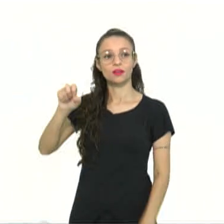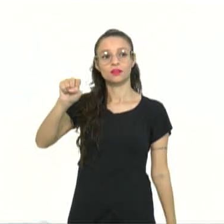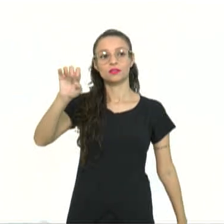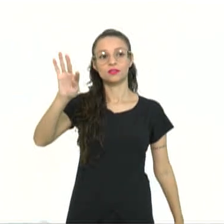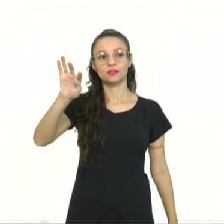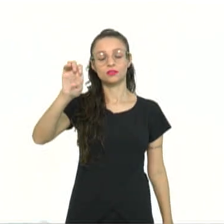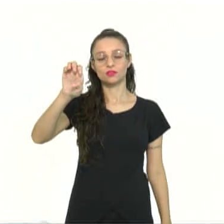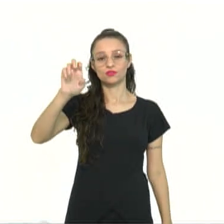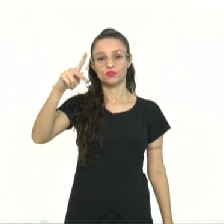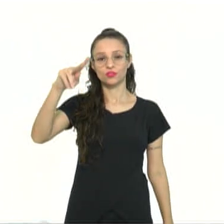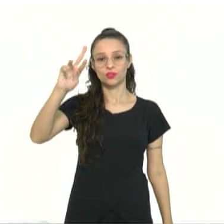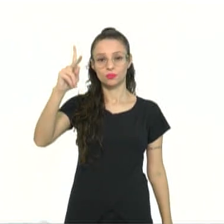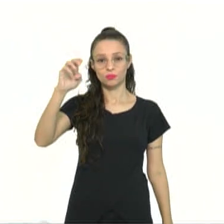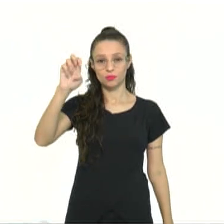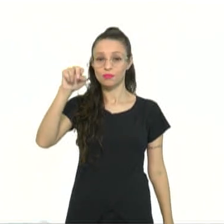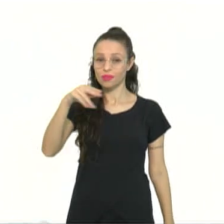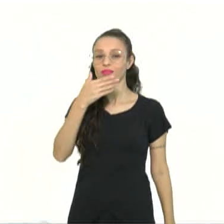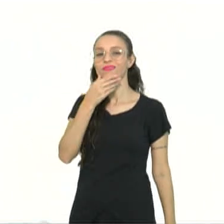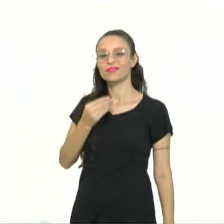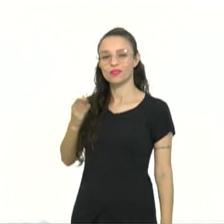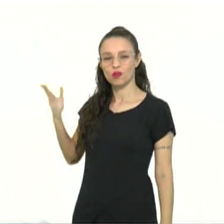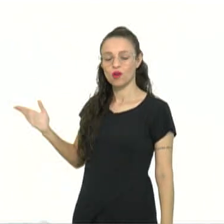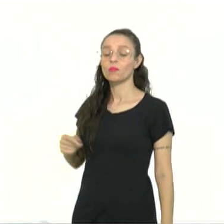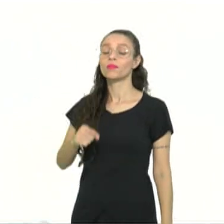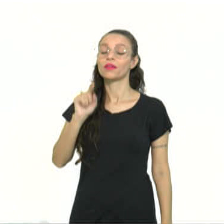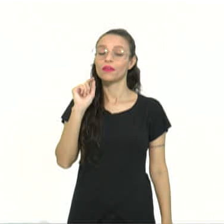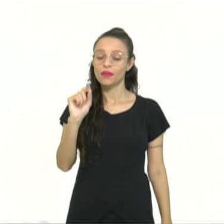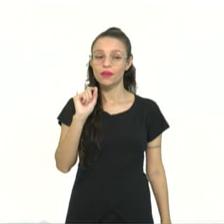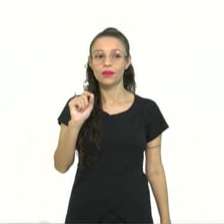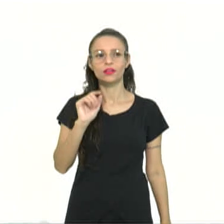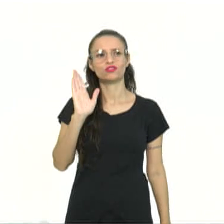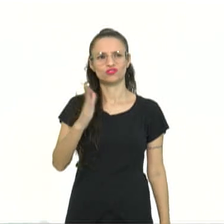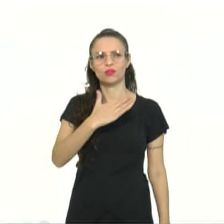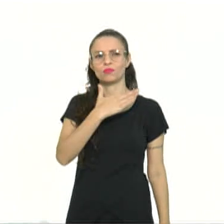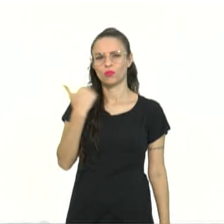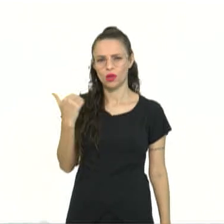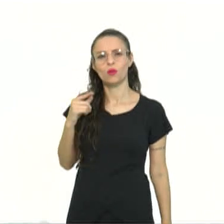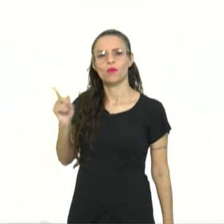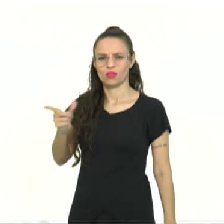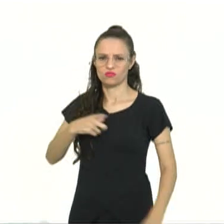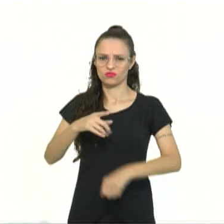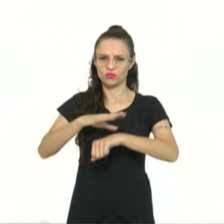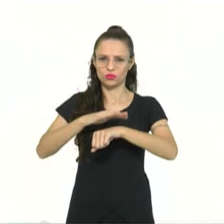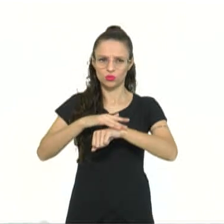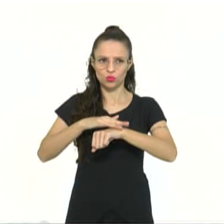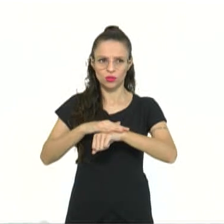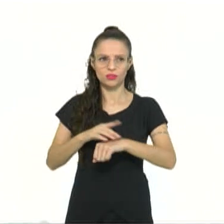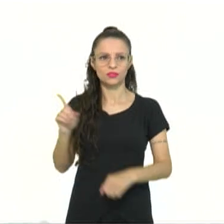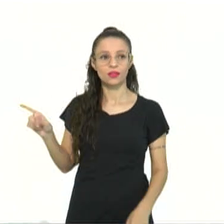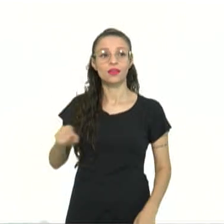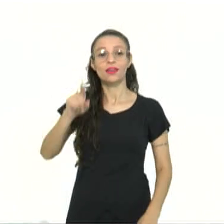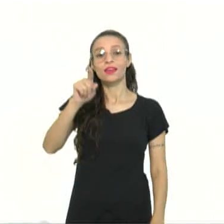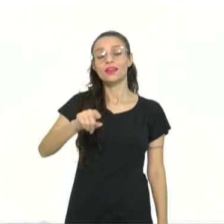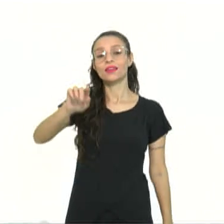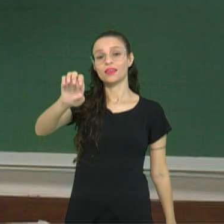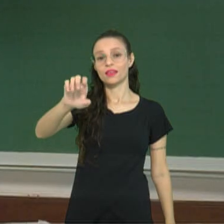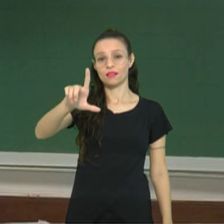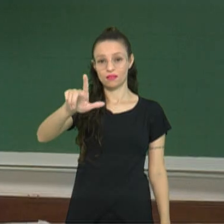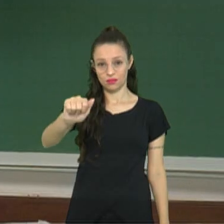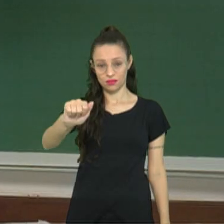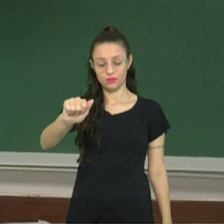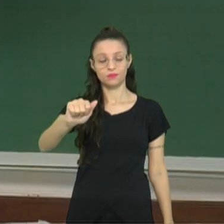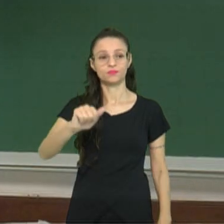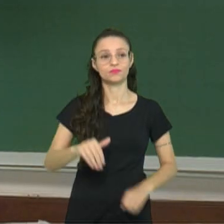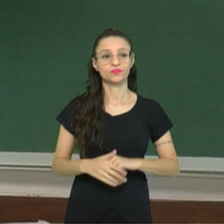é um exemplo ali de um portador dessa doença, já falecido, né? Também chamado de ELA,